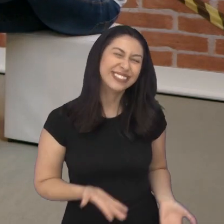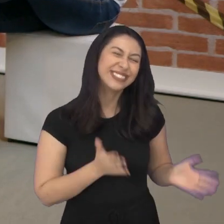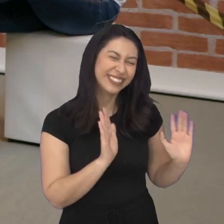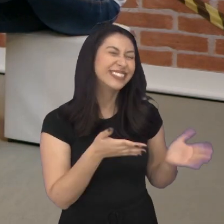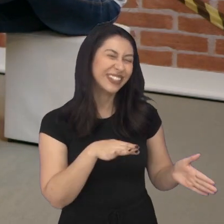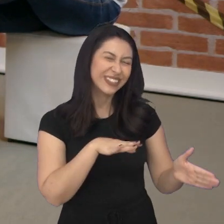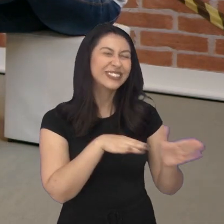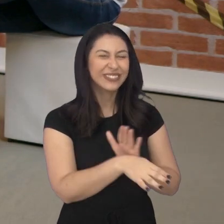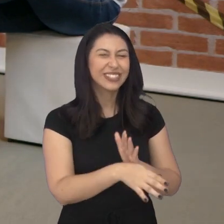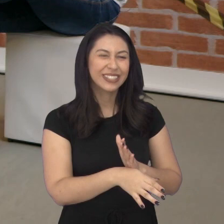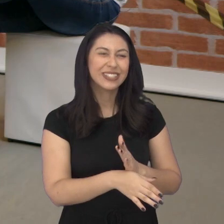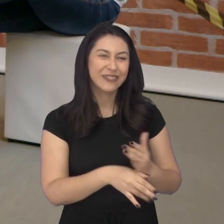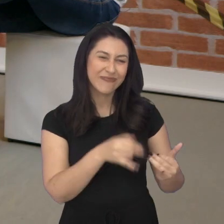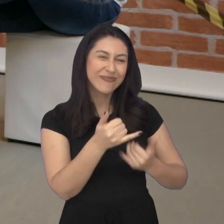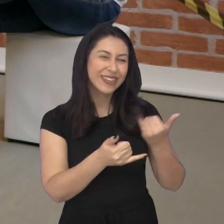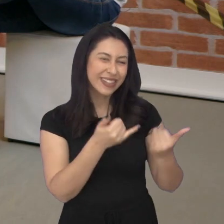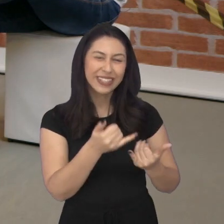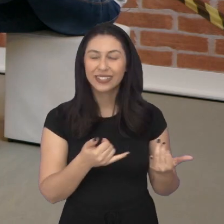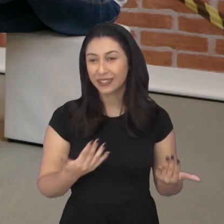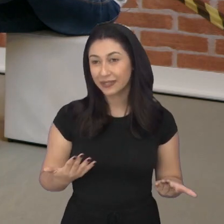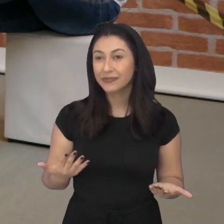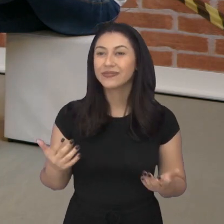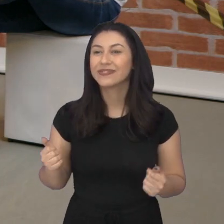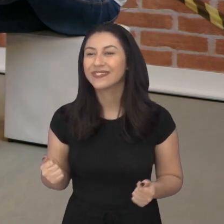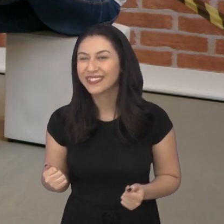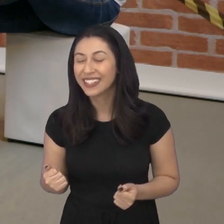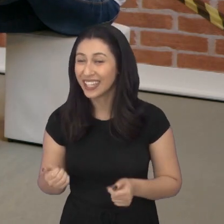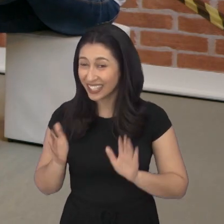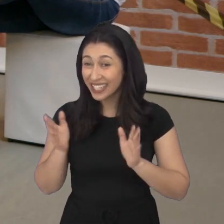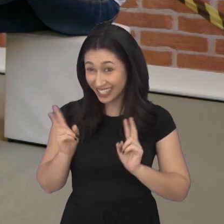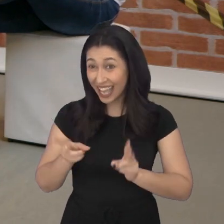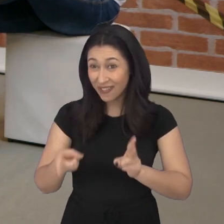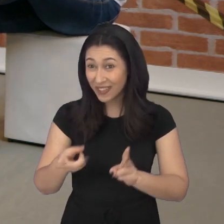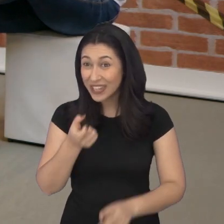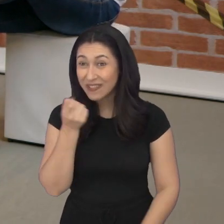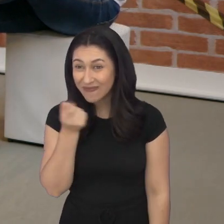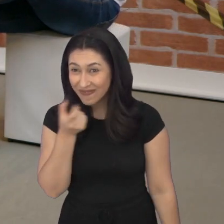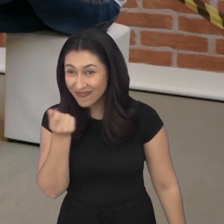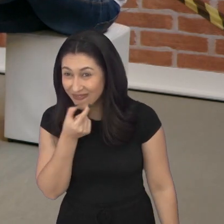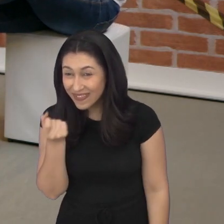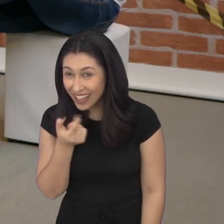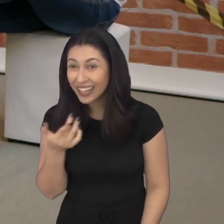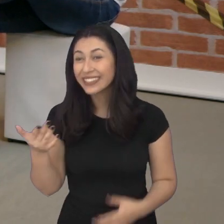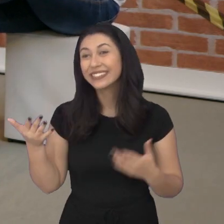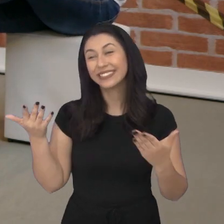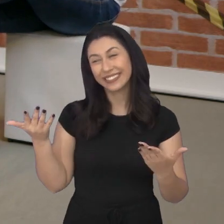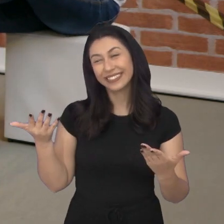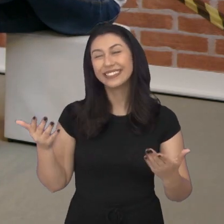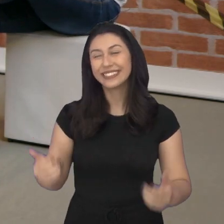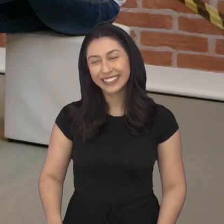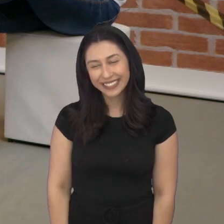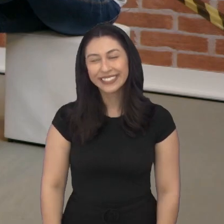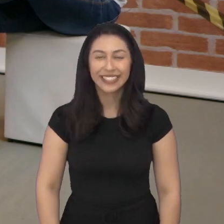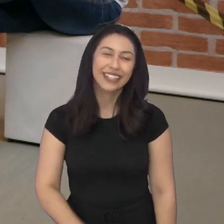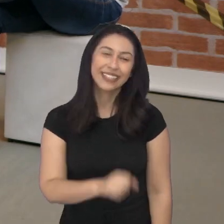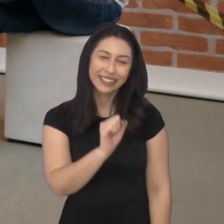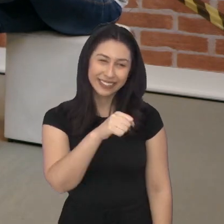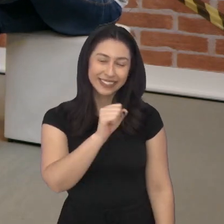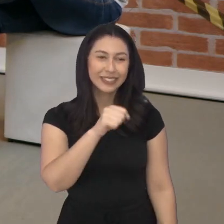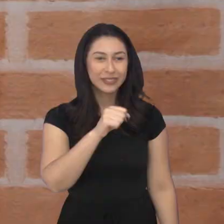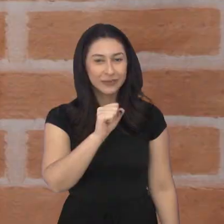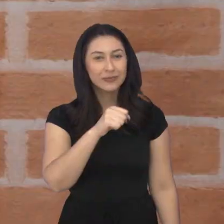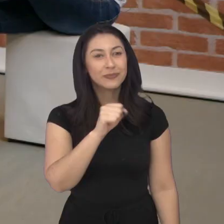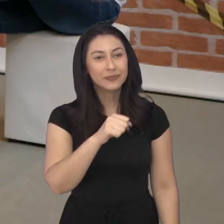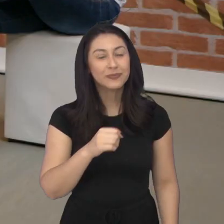com isso. Meu Deus, quantas vezes já escutou uma piadinha dessa? Exato. Não seria hoje Não, que seria diferente. Não, com